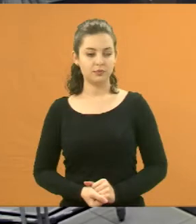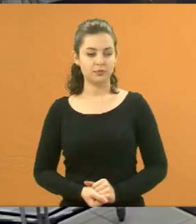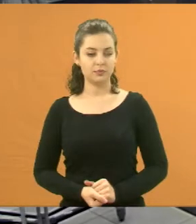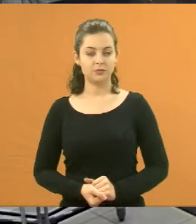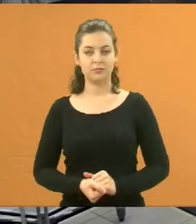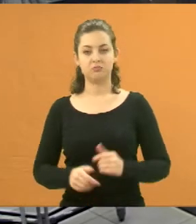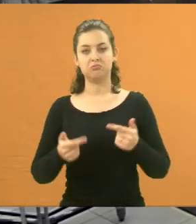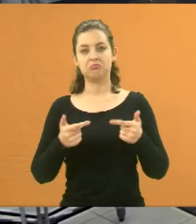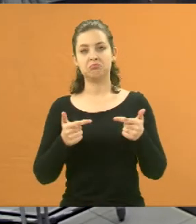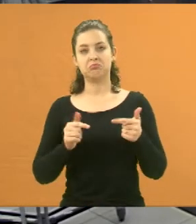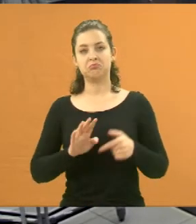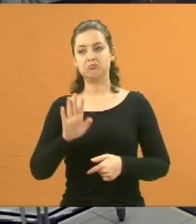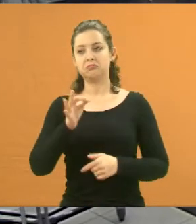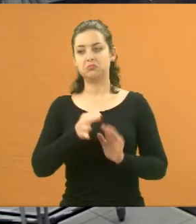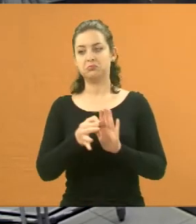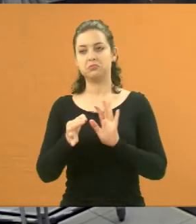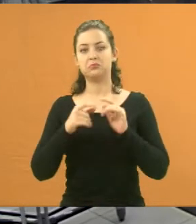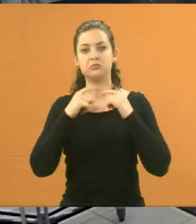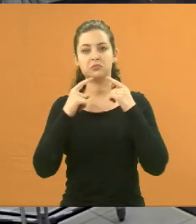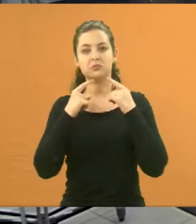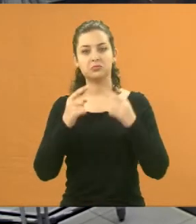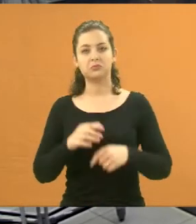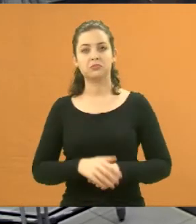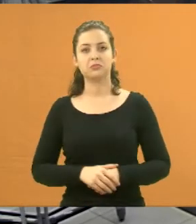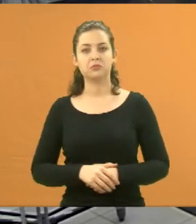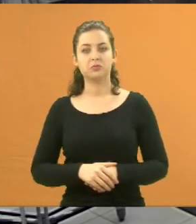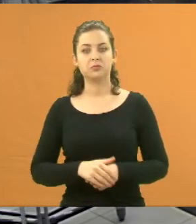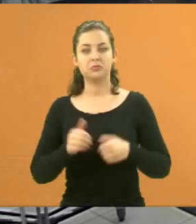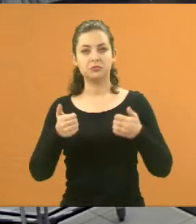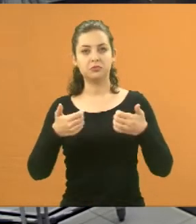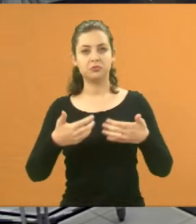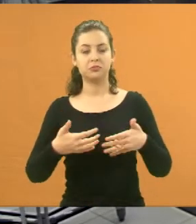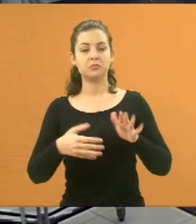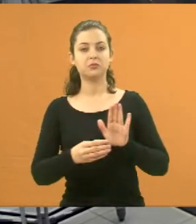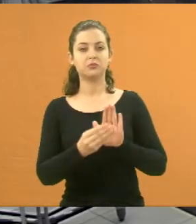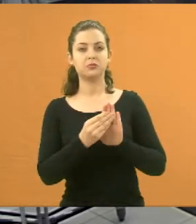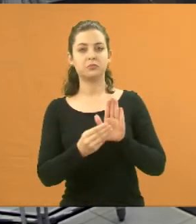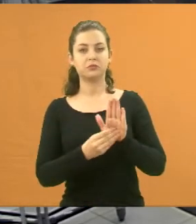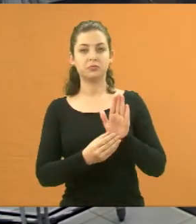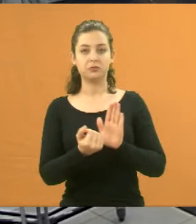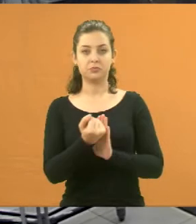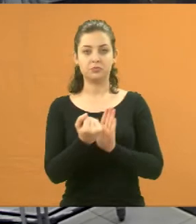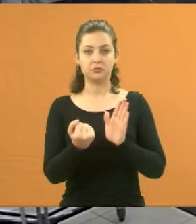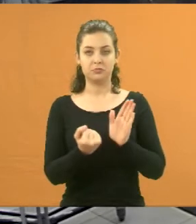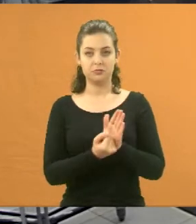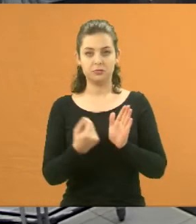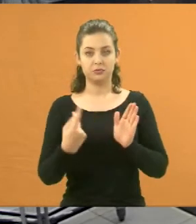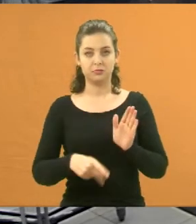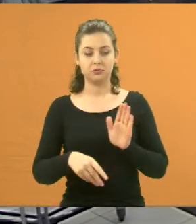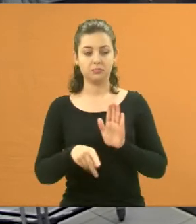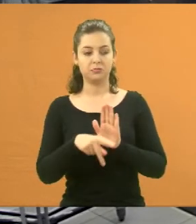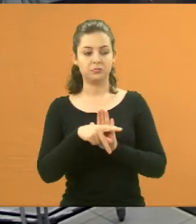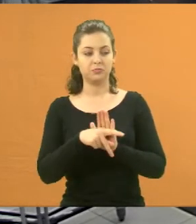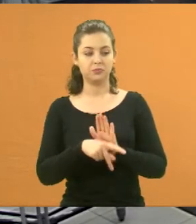Não havendo manifestação de nobres pares, vamos então à apresentação das emendas protocoladas para esse projeto.